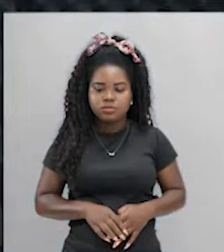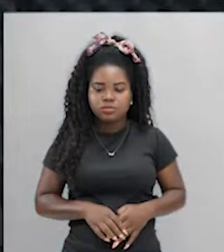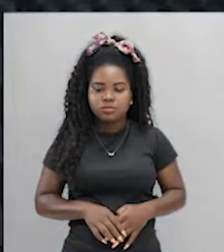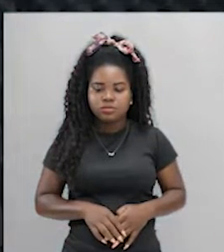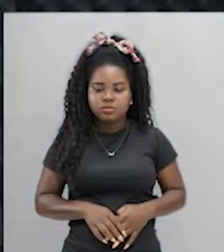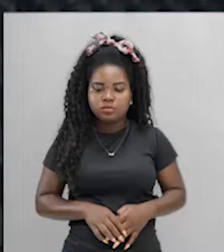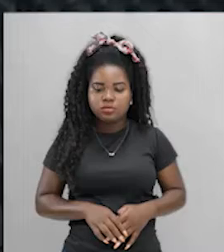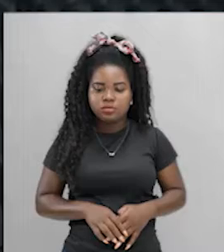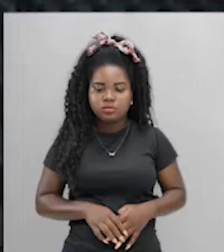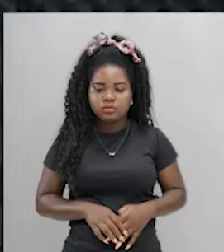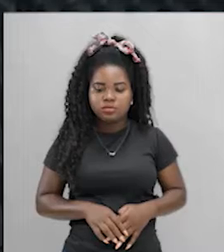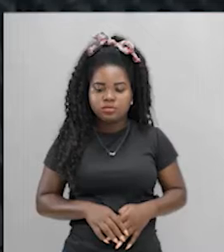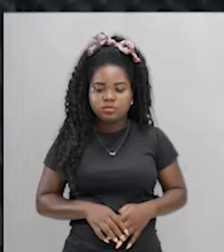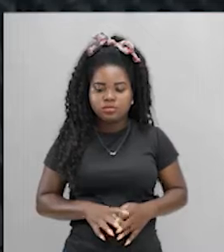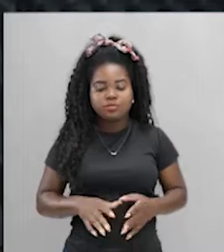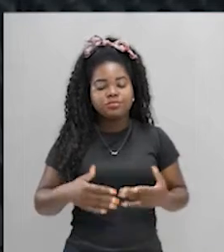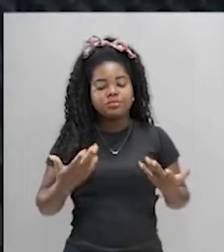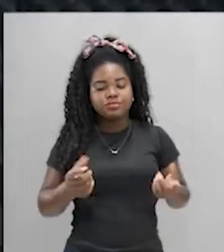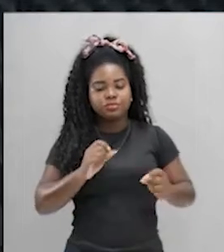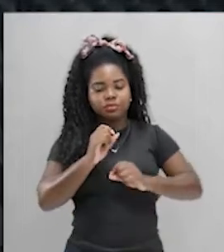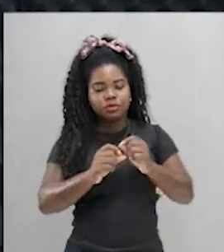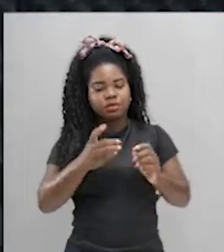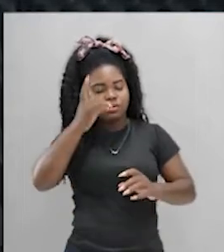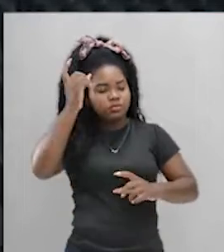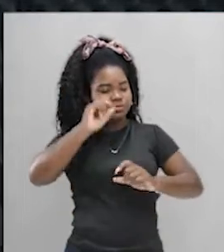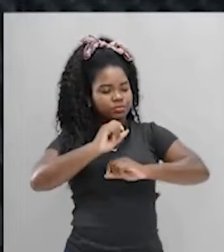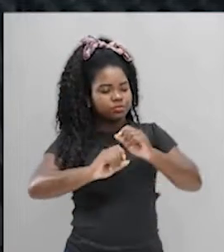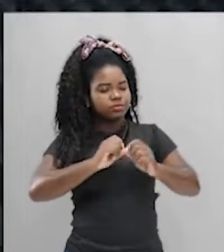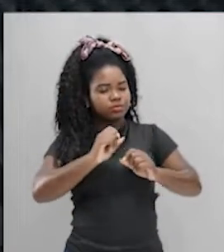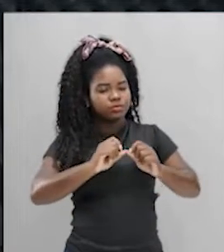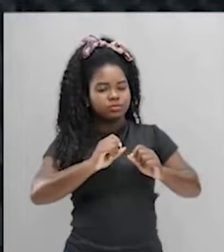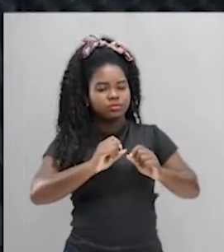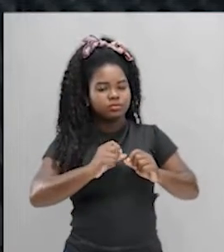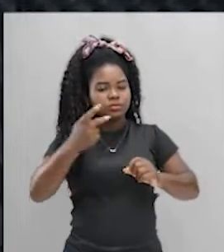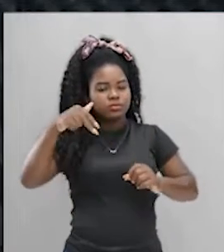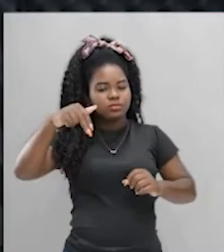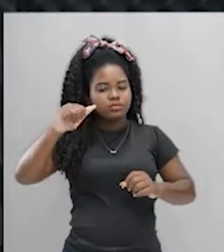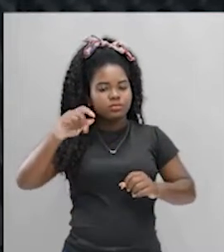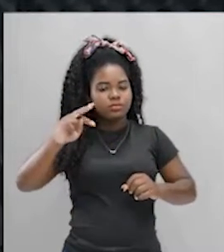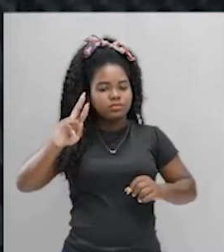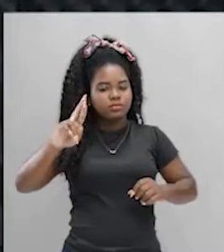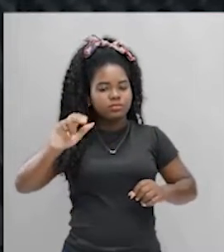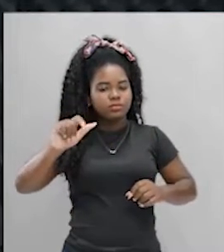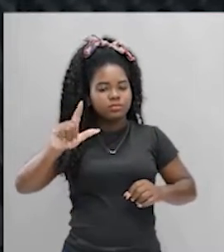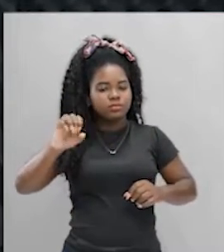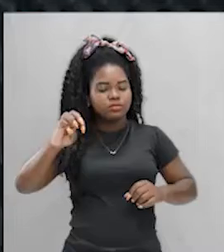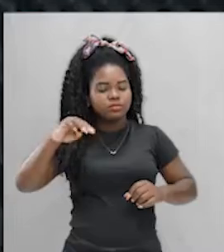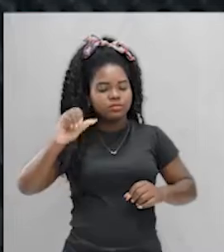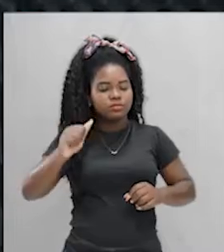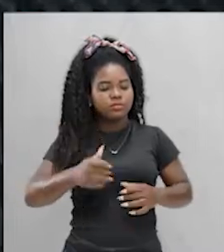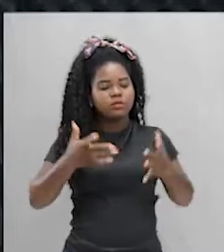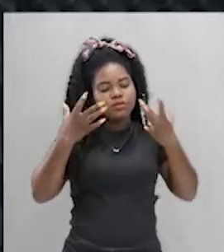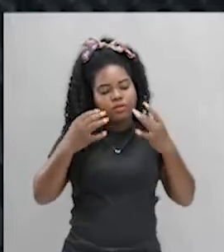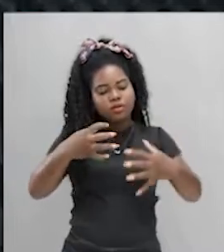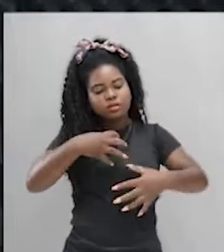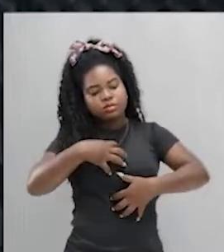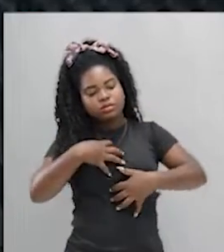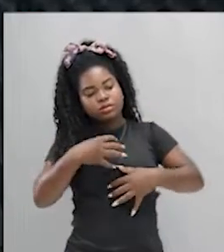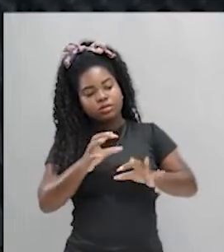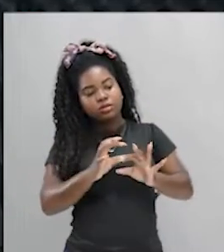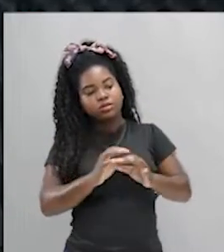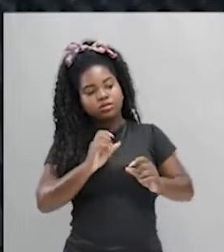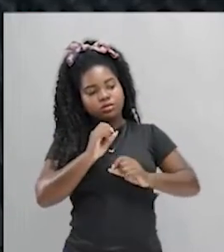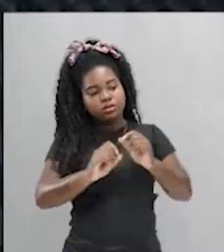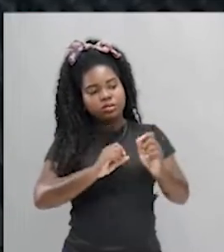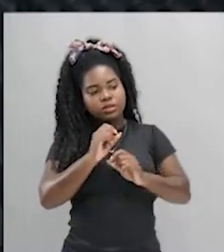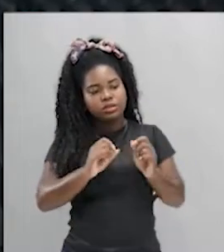físico apenas. Então, ele foge daquela ideia de que no naturalismo o ator tem que sentir e tem que ser distante, né?